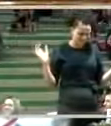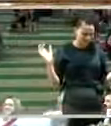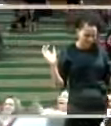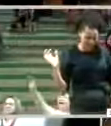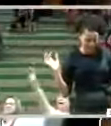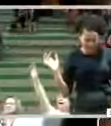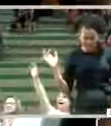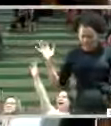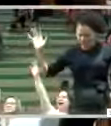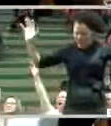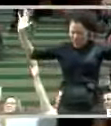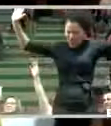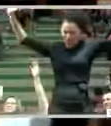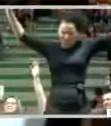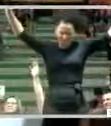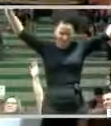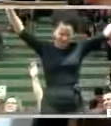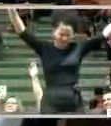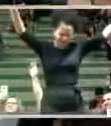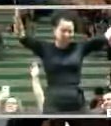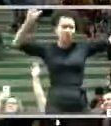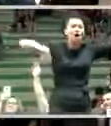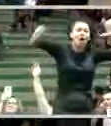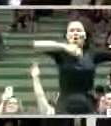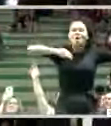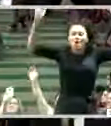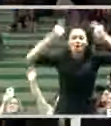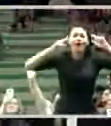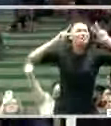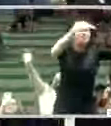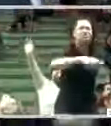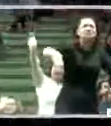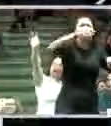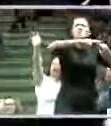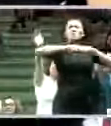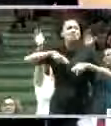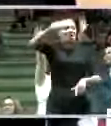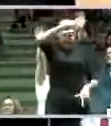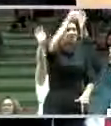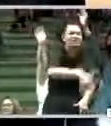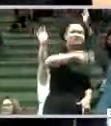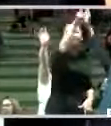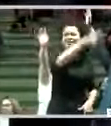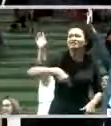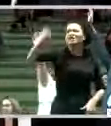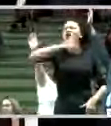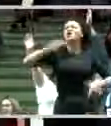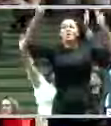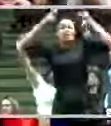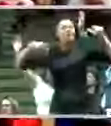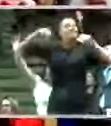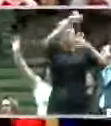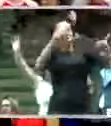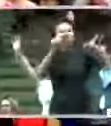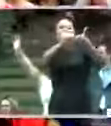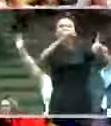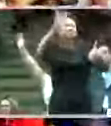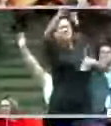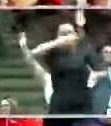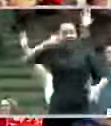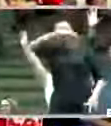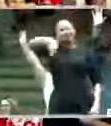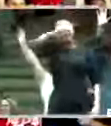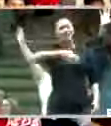Vai ter que adorar. O rei vai ter que matar sacrifício por causa do Zé Ninguém. O rei vai ter que ver. O rei vai ter que ver